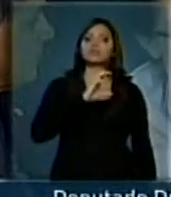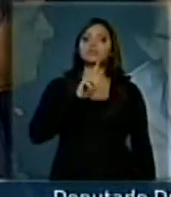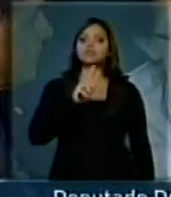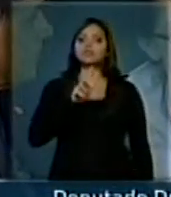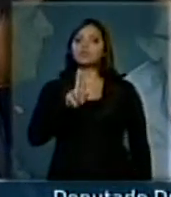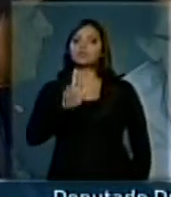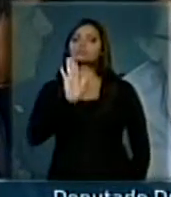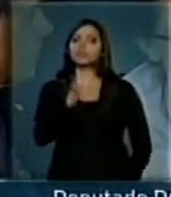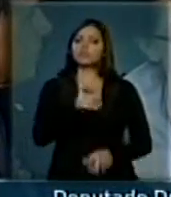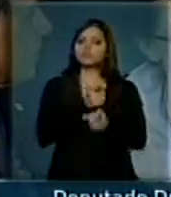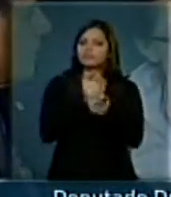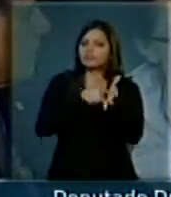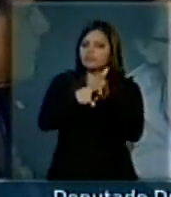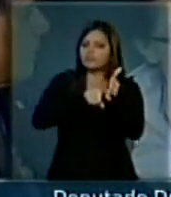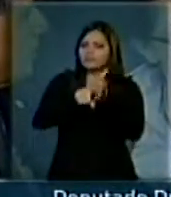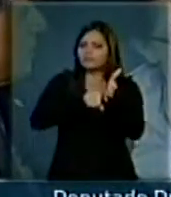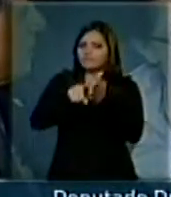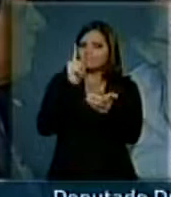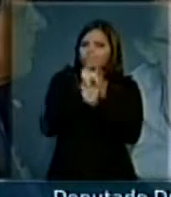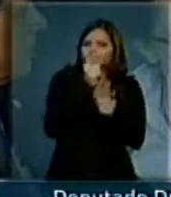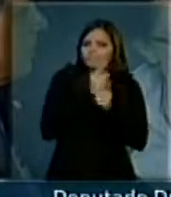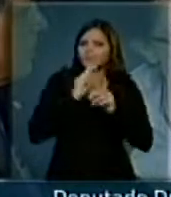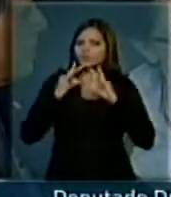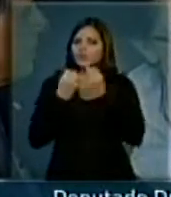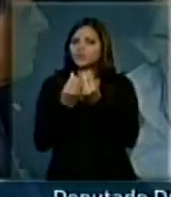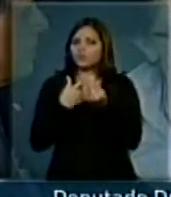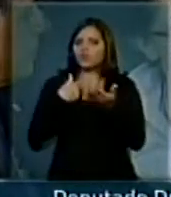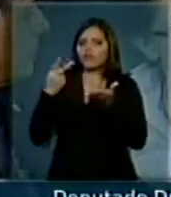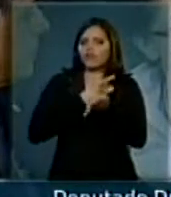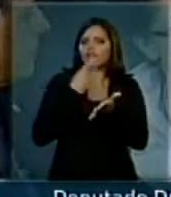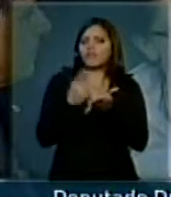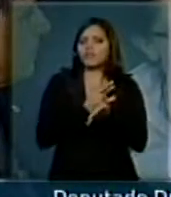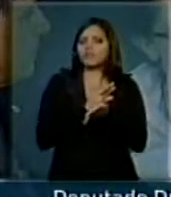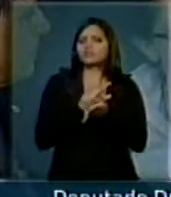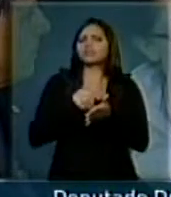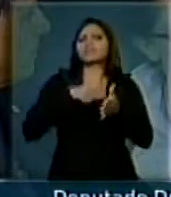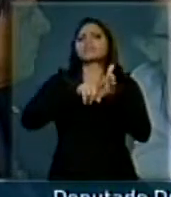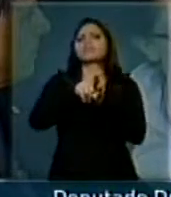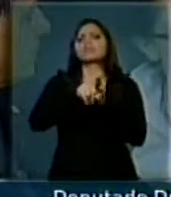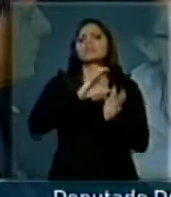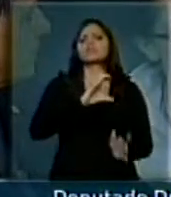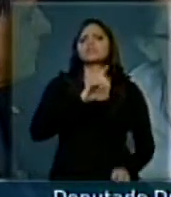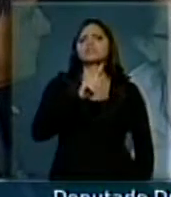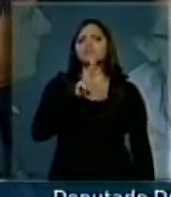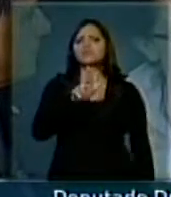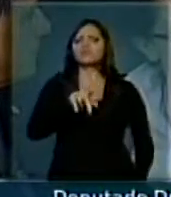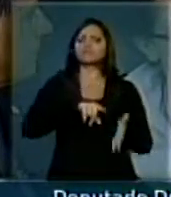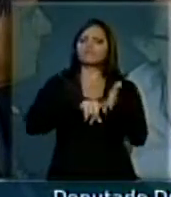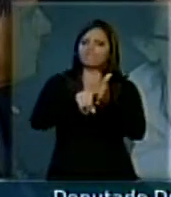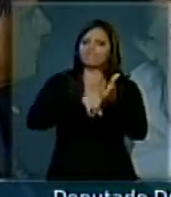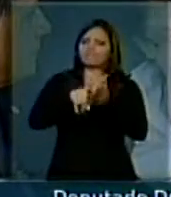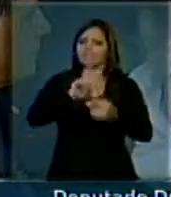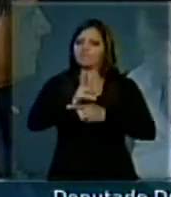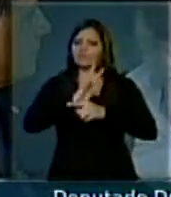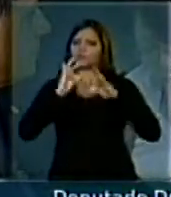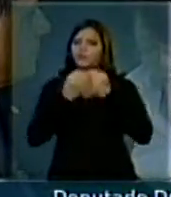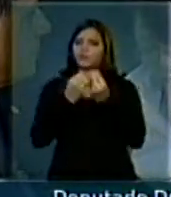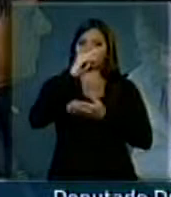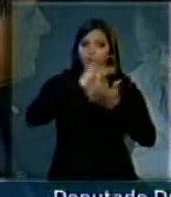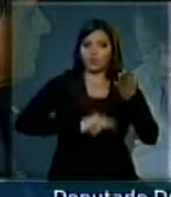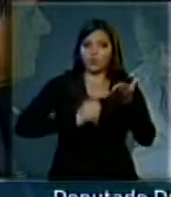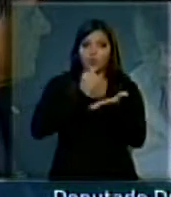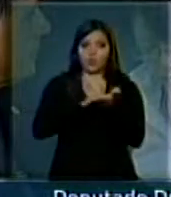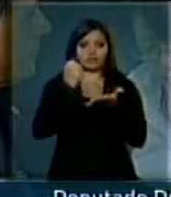já faz as suas apurações. Então, eu pergunto a Vossa Excelência, se a CGU vem apurando e fiscalizando os contratos do